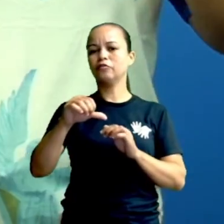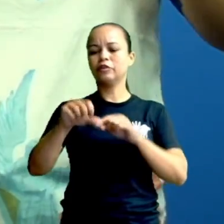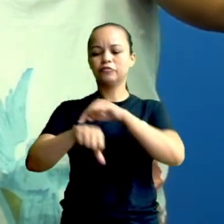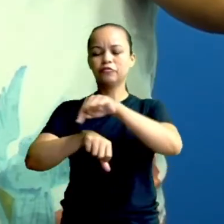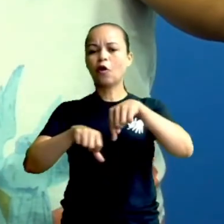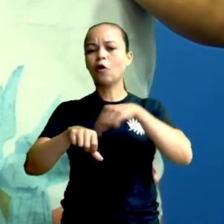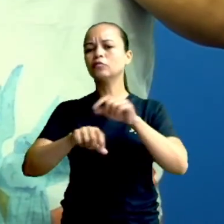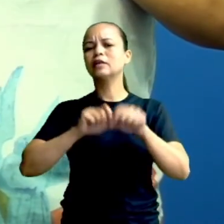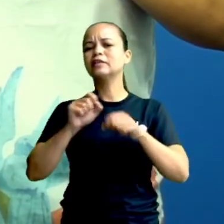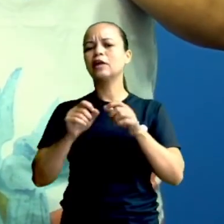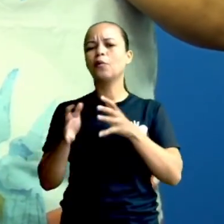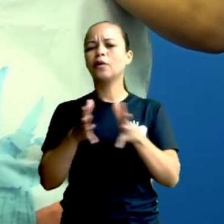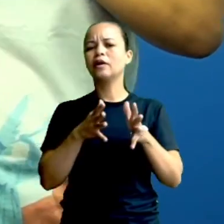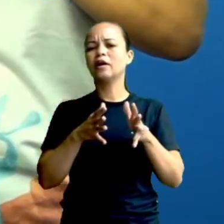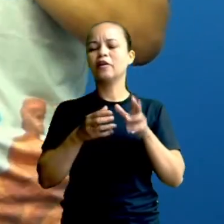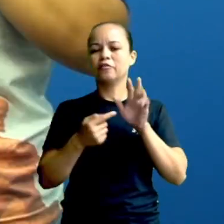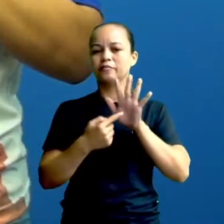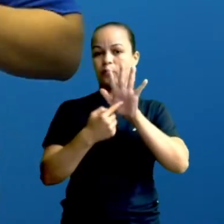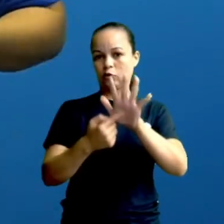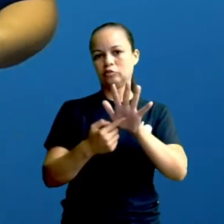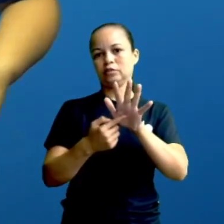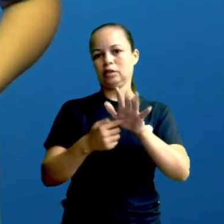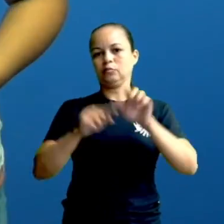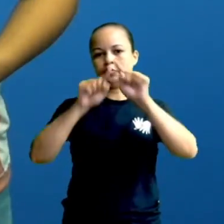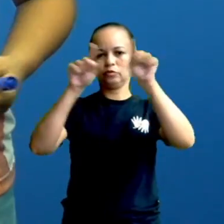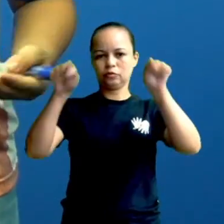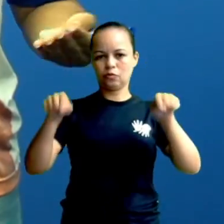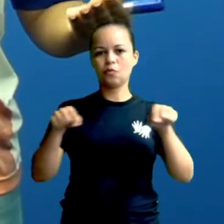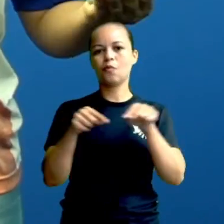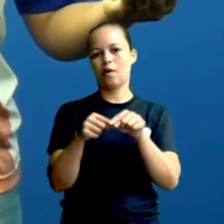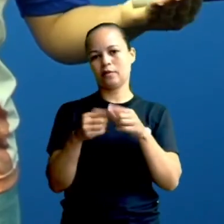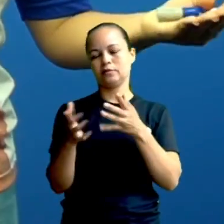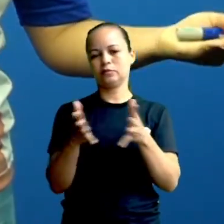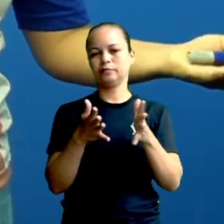mas fizemos ali no quadro, tá certo? Então,